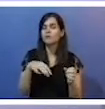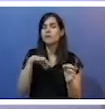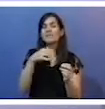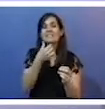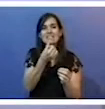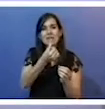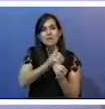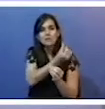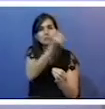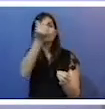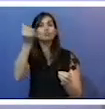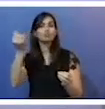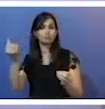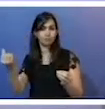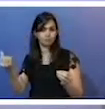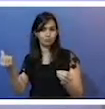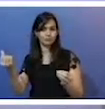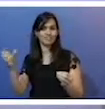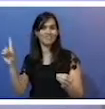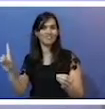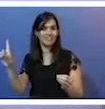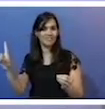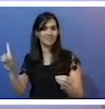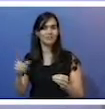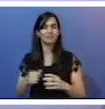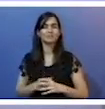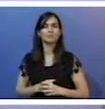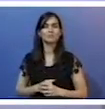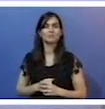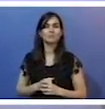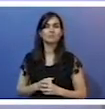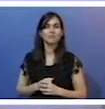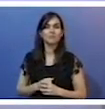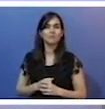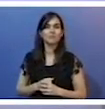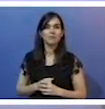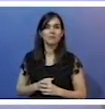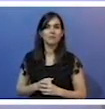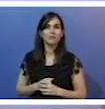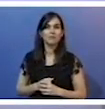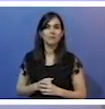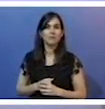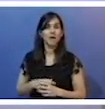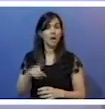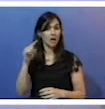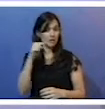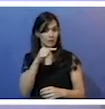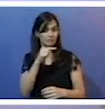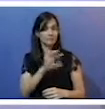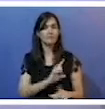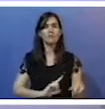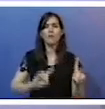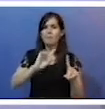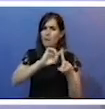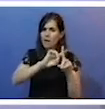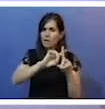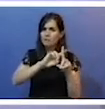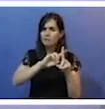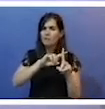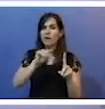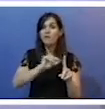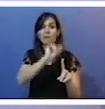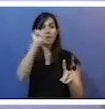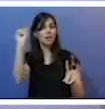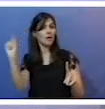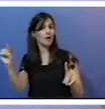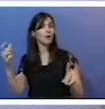eu vou passar os seis o lado direito do sinal de igual Então como aquele estava fazendo uma conta demais ele veio para cá fazendo